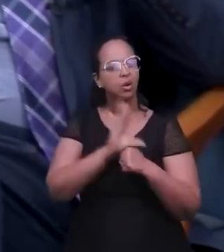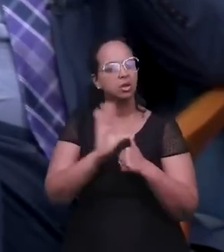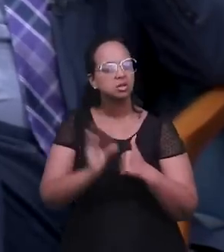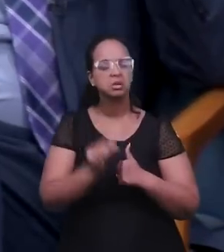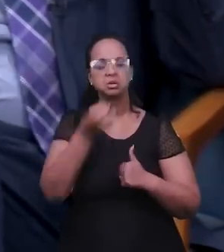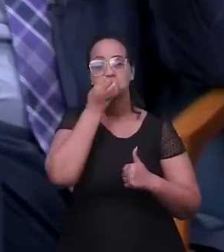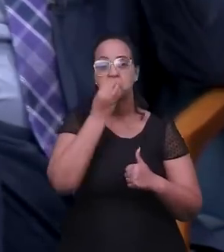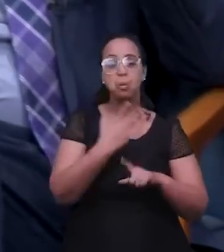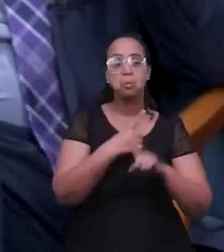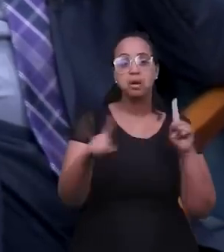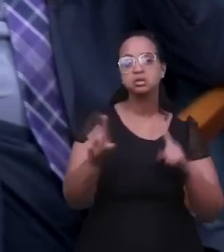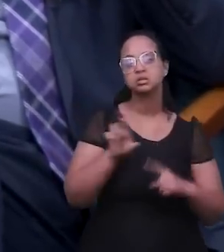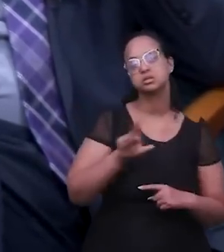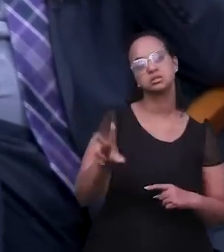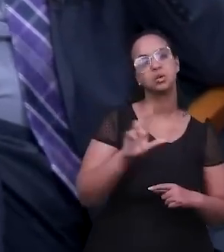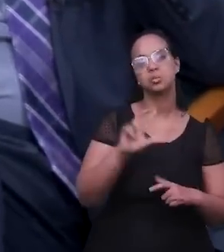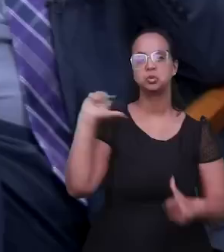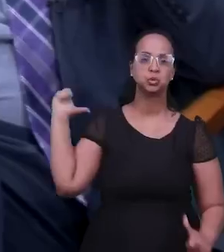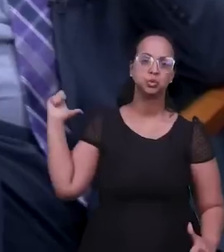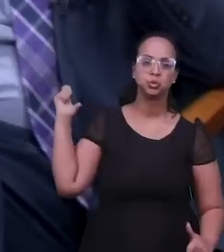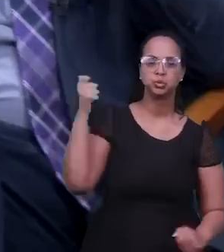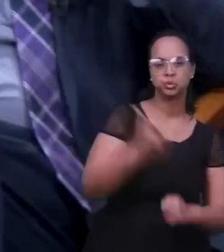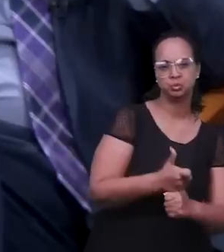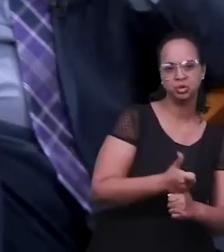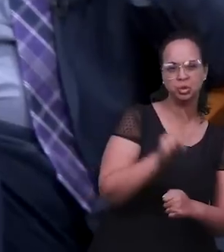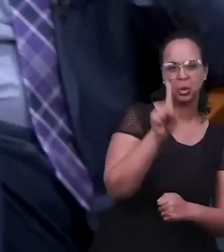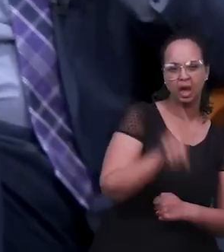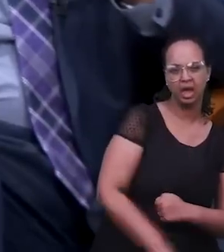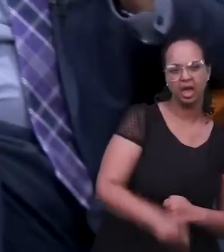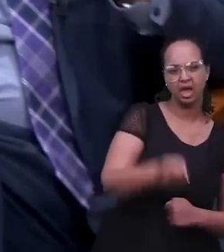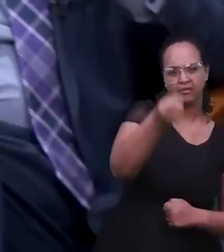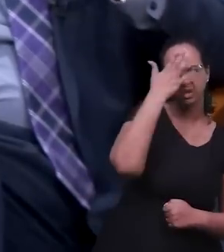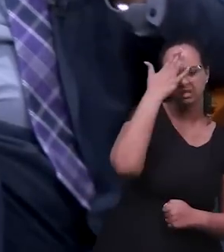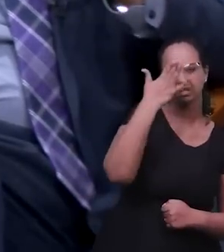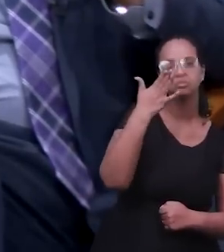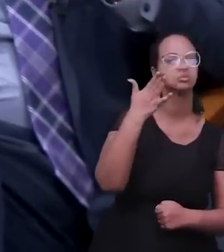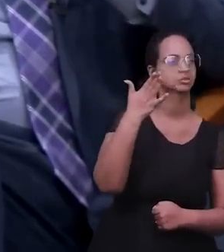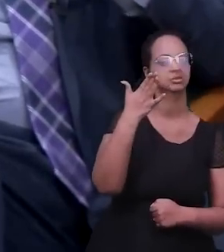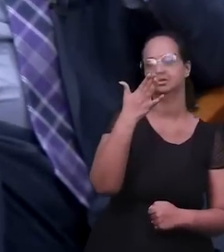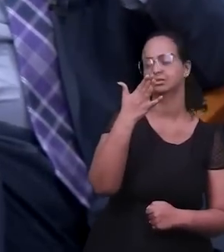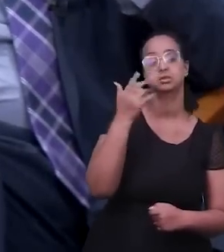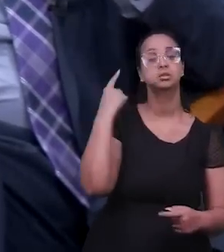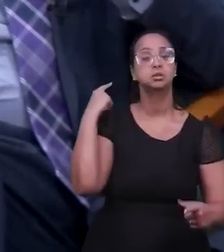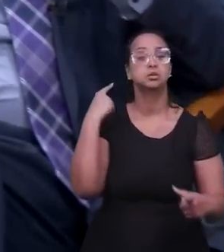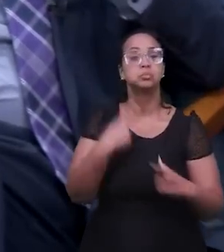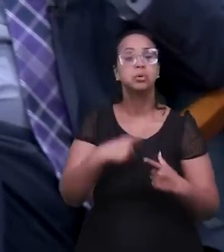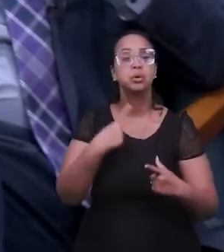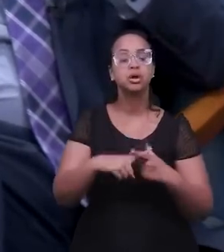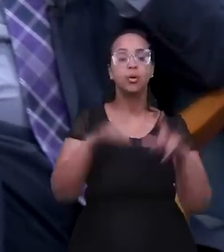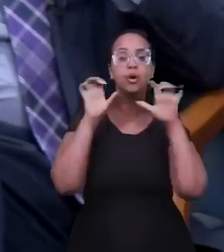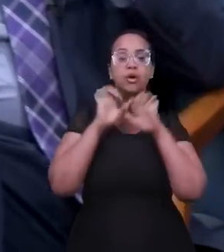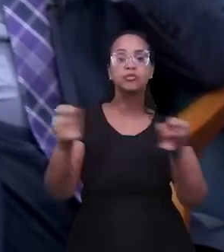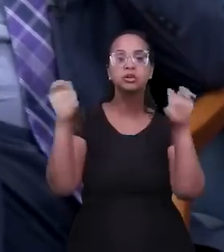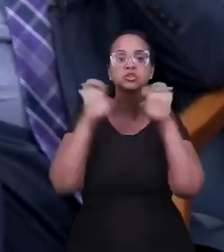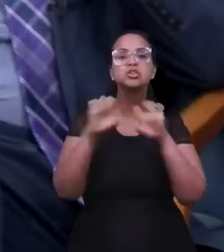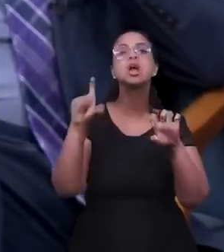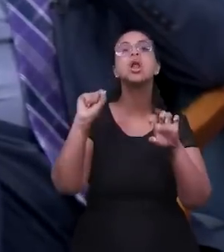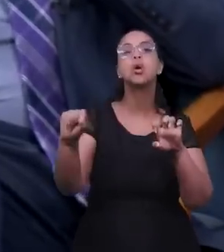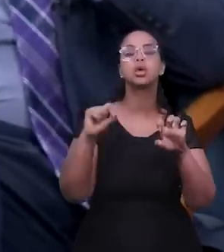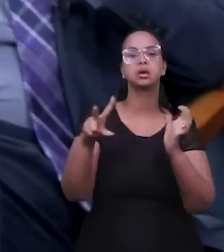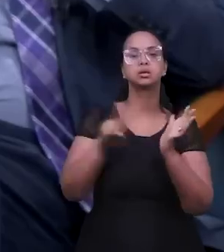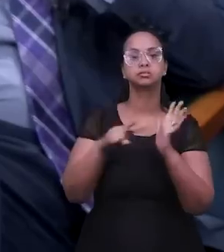coisa, você ter algum conhecimento, isso tudo pode ajudar, mas nada substitui a revelação, porque